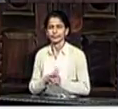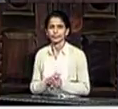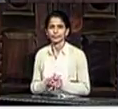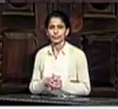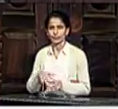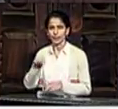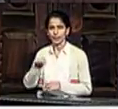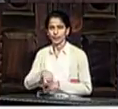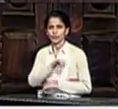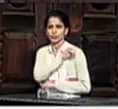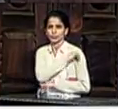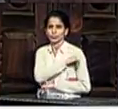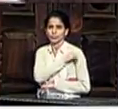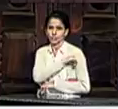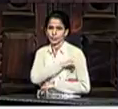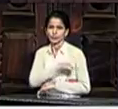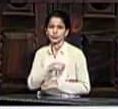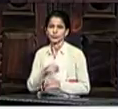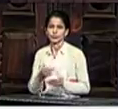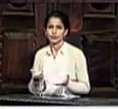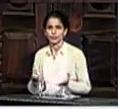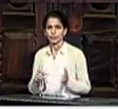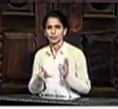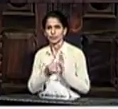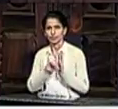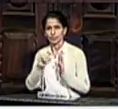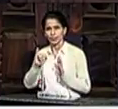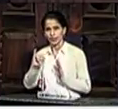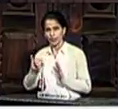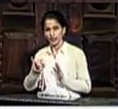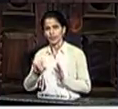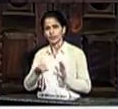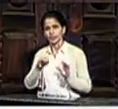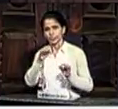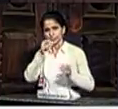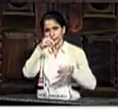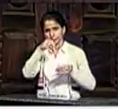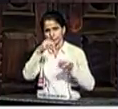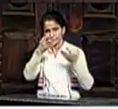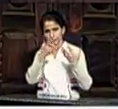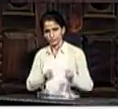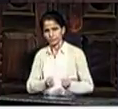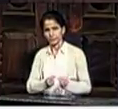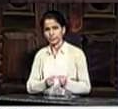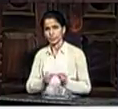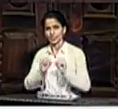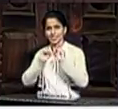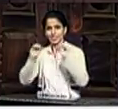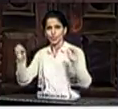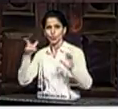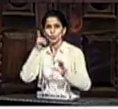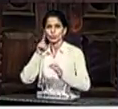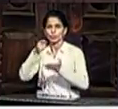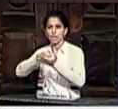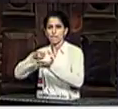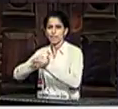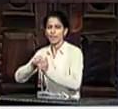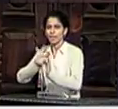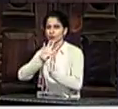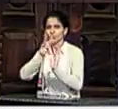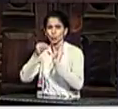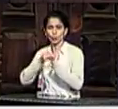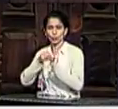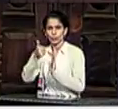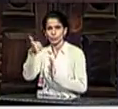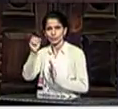No Rio de Janeiro, através de uma lei aprovada que zerou em 100% os seus precatórios,